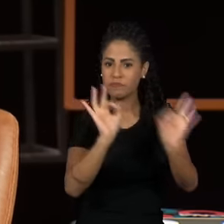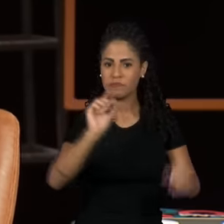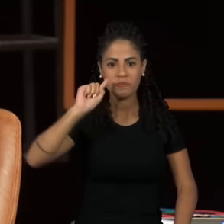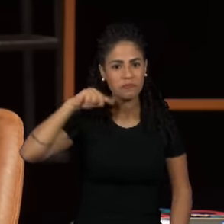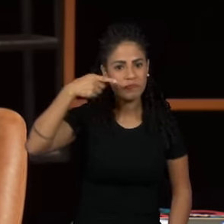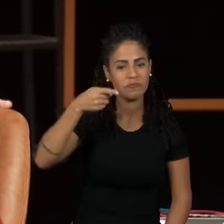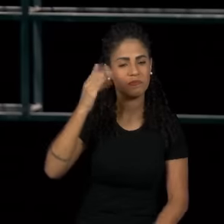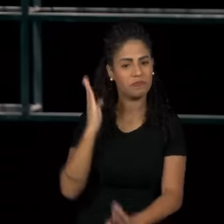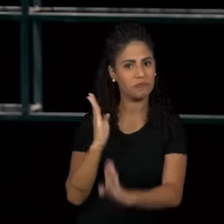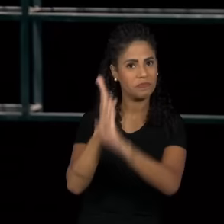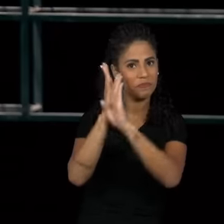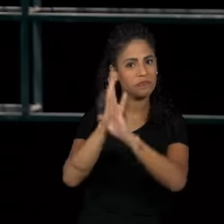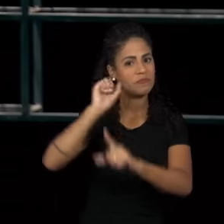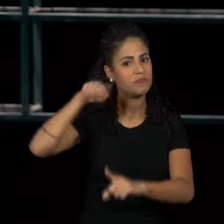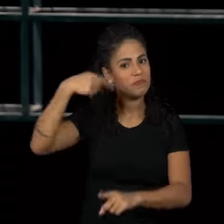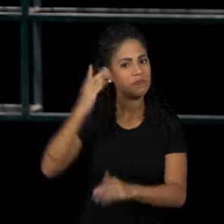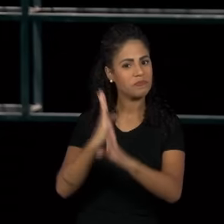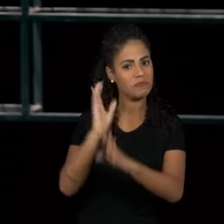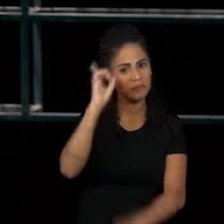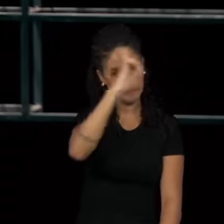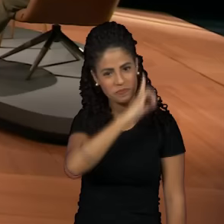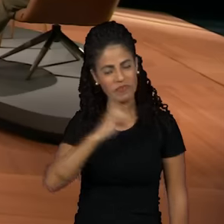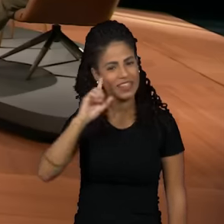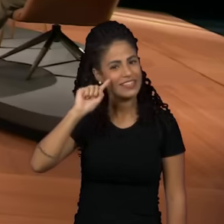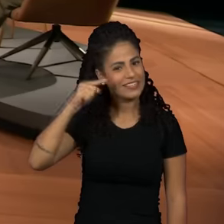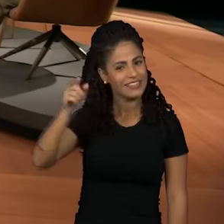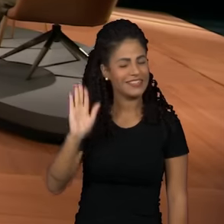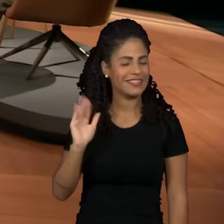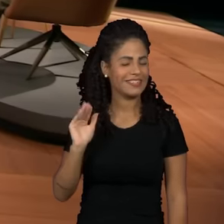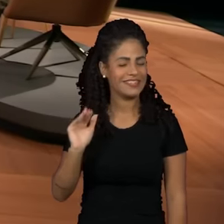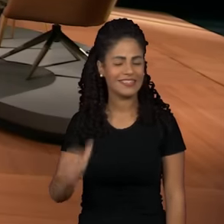próxima semana. E a gente se vê no próximo domingo. Até lá.